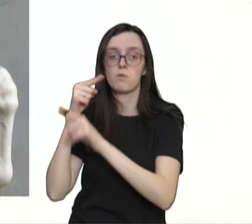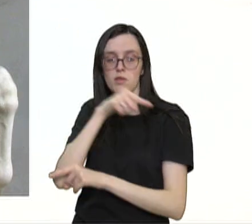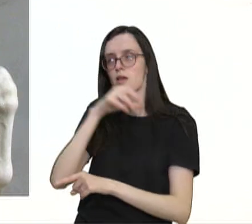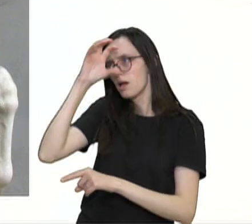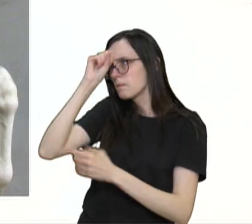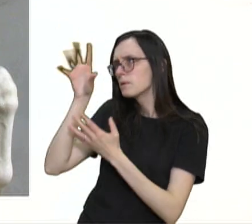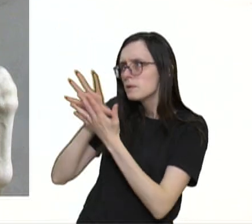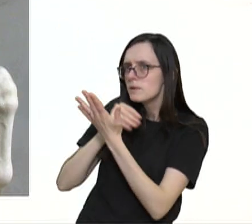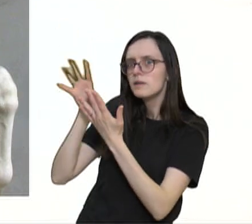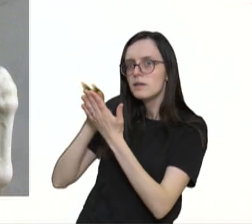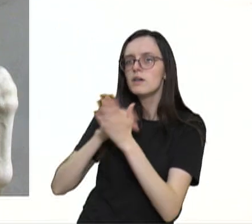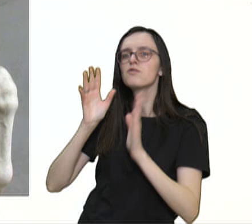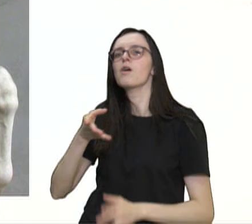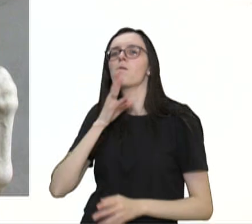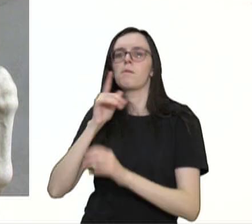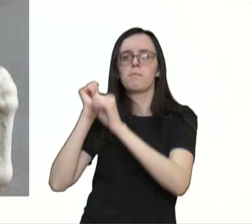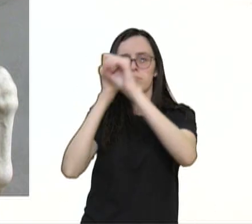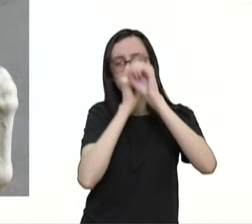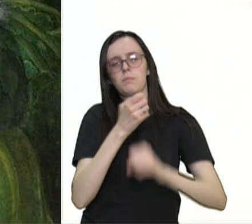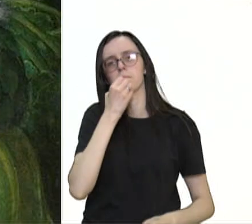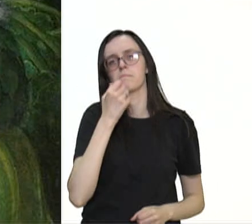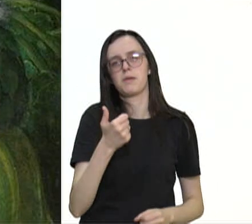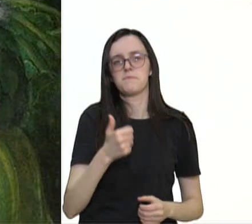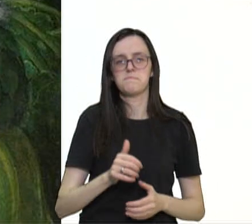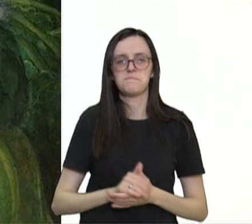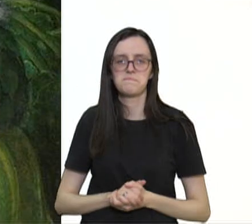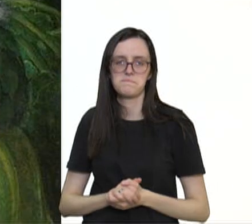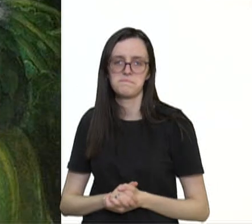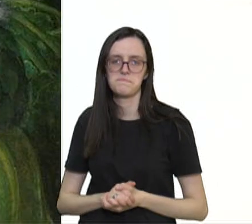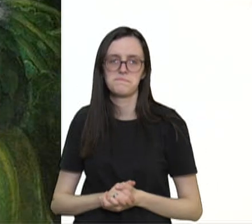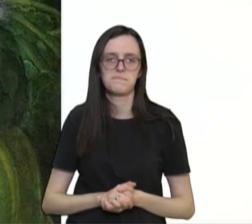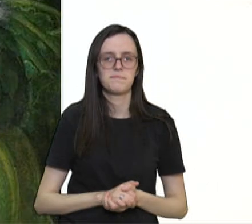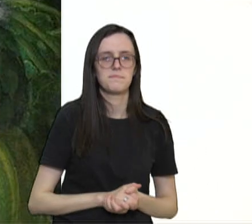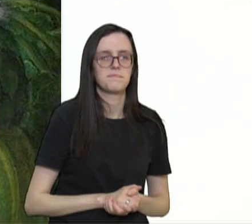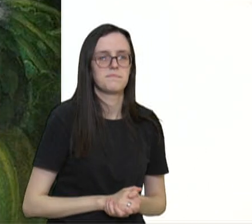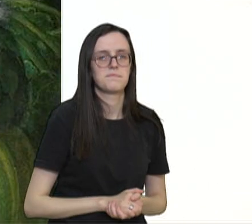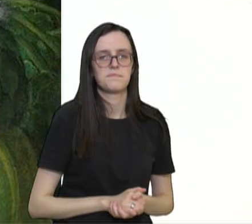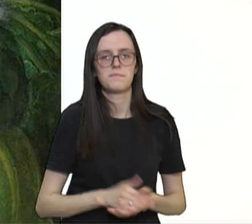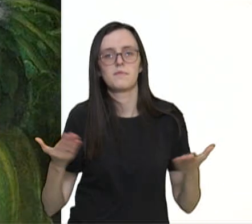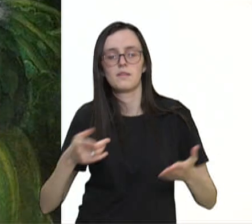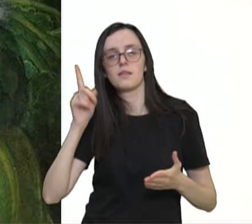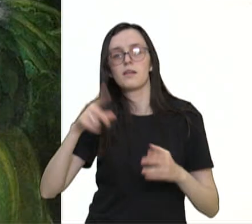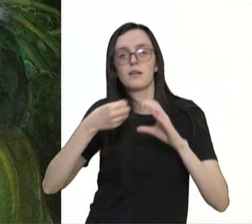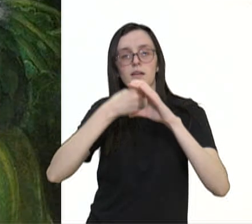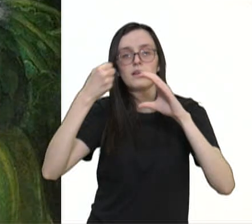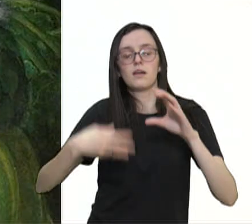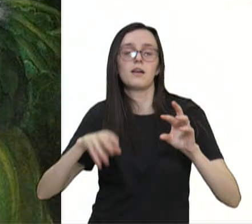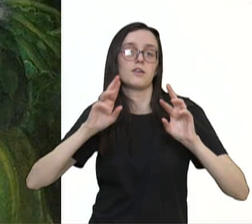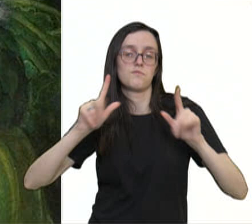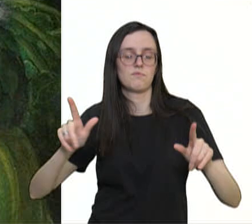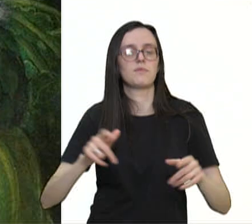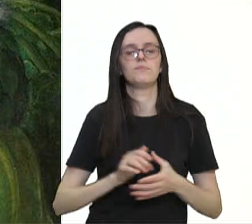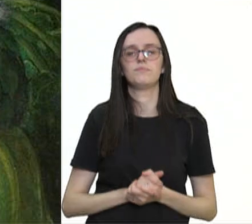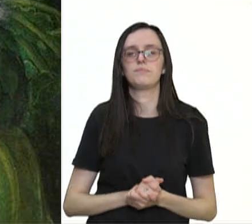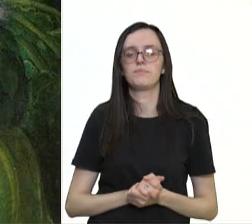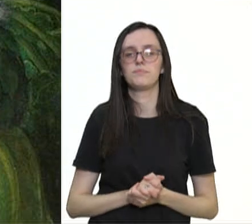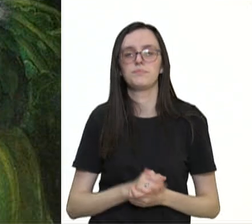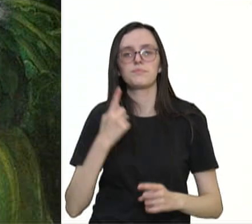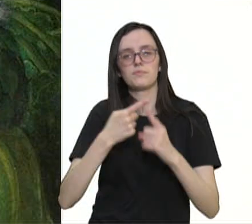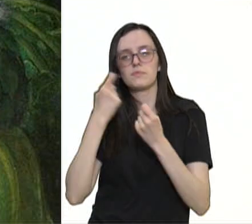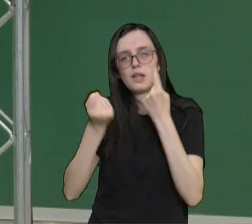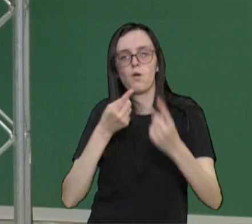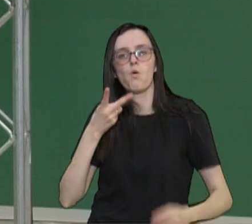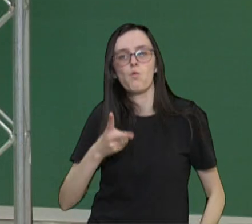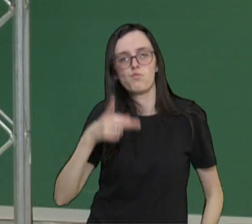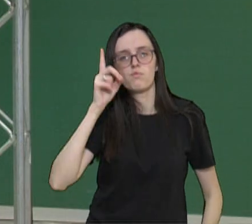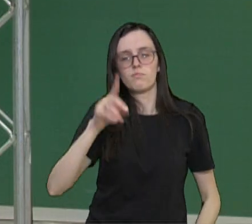Michelangelo. Então ele sabia esculpir muito bem também. Aqui uma característica diferente, porque embora alguns ainda continuam fazendo